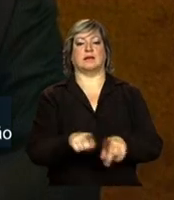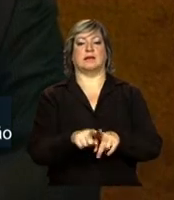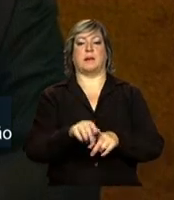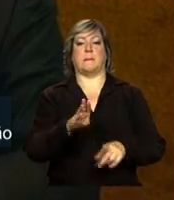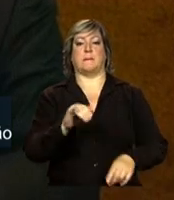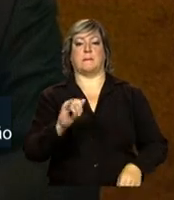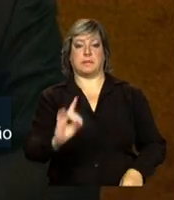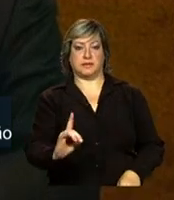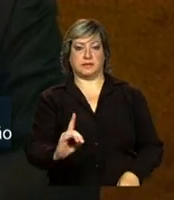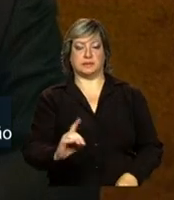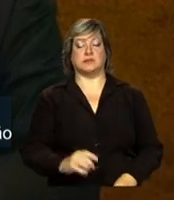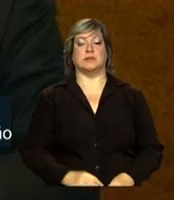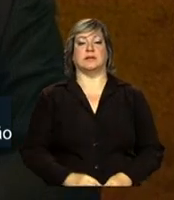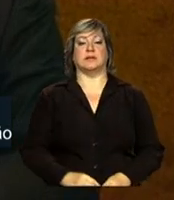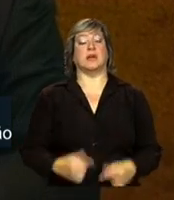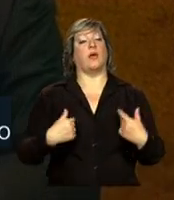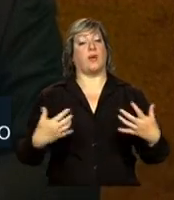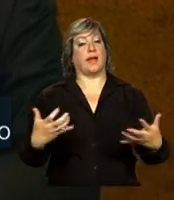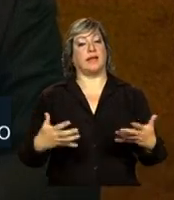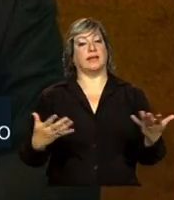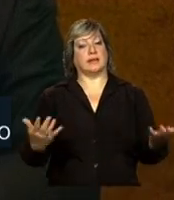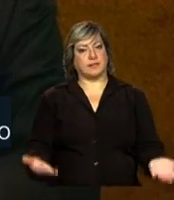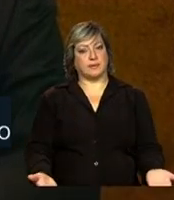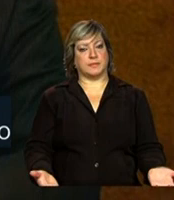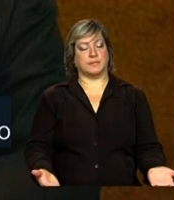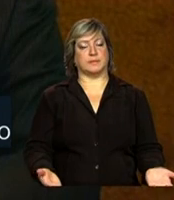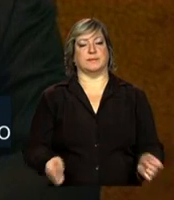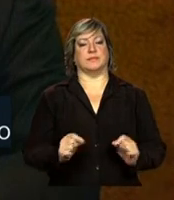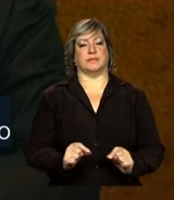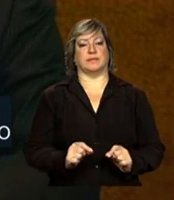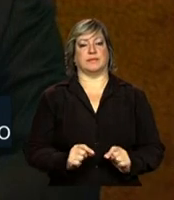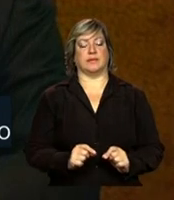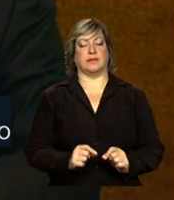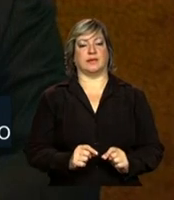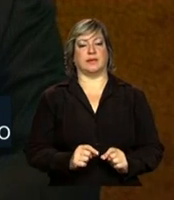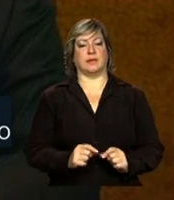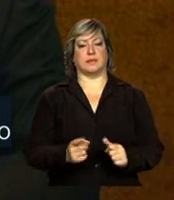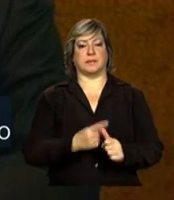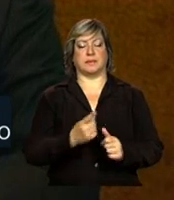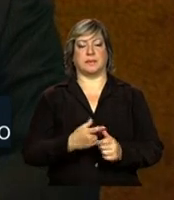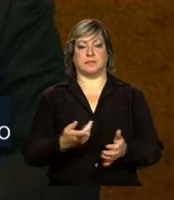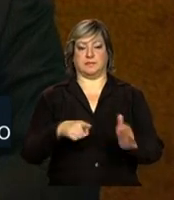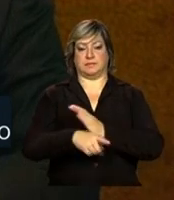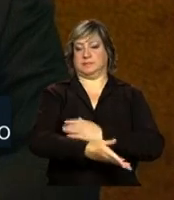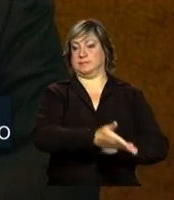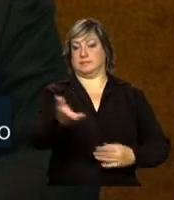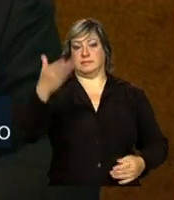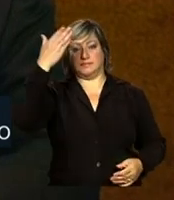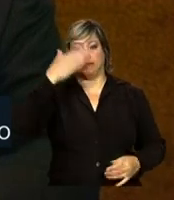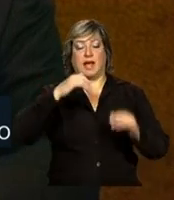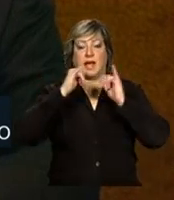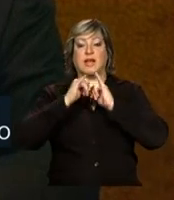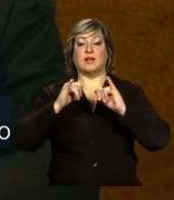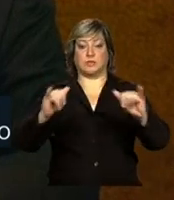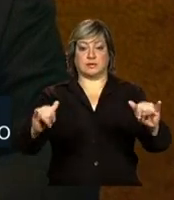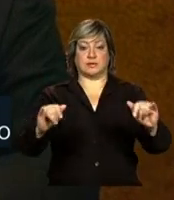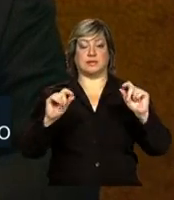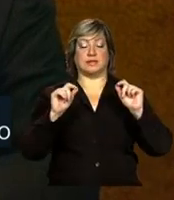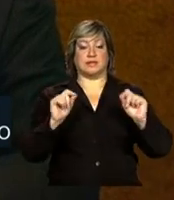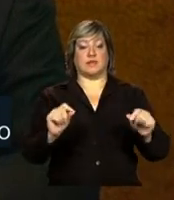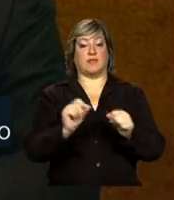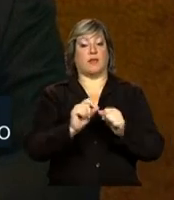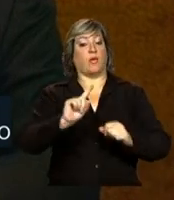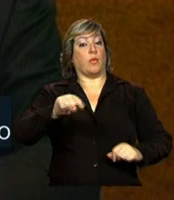BID e quero Então já até de certa forma em primeira mão de forma pública anunciar a realização